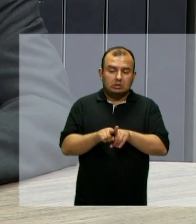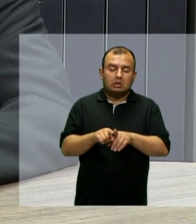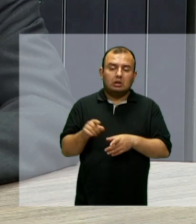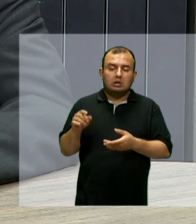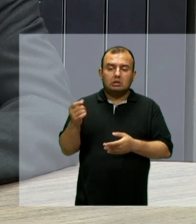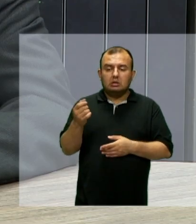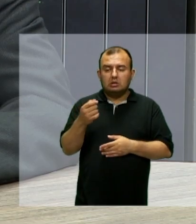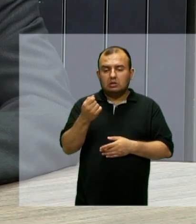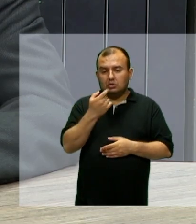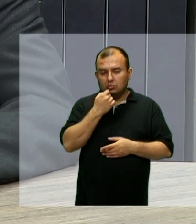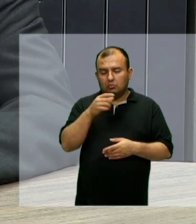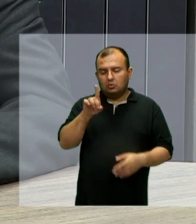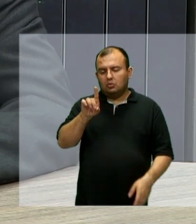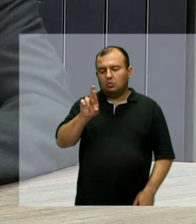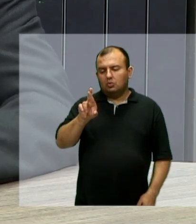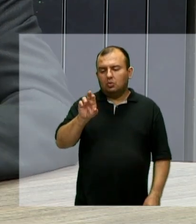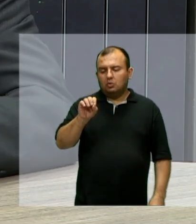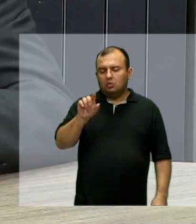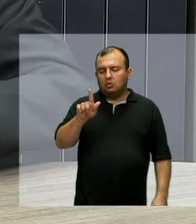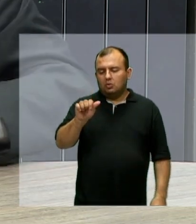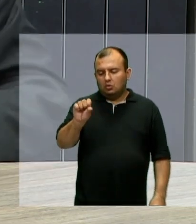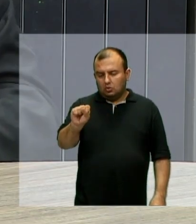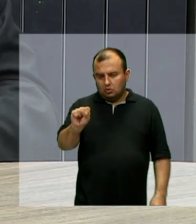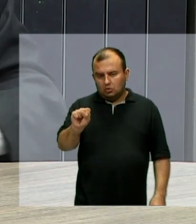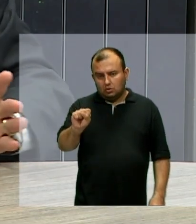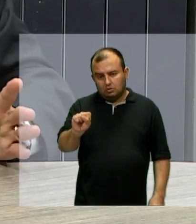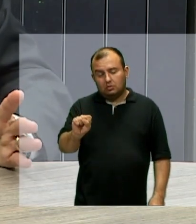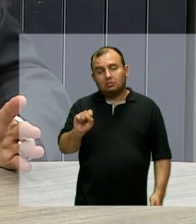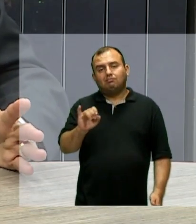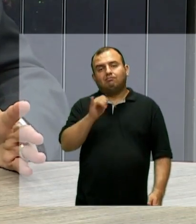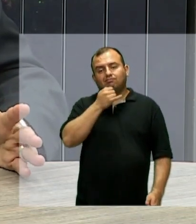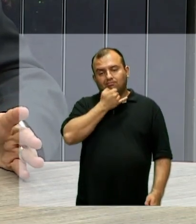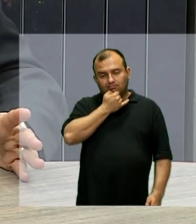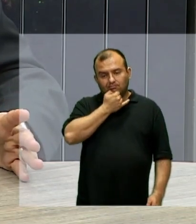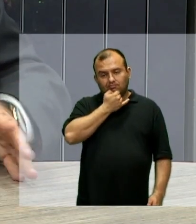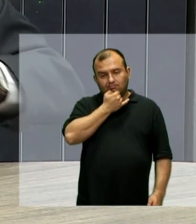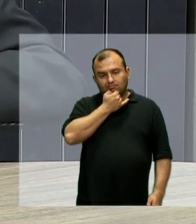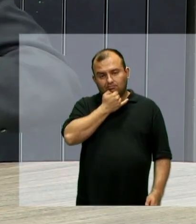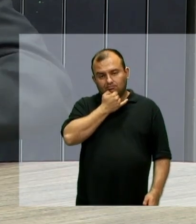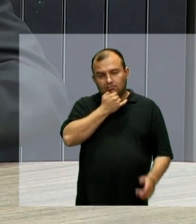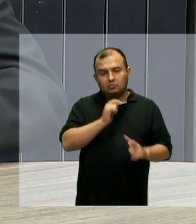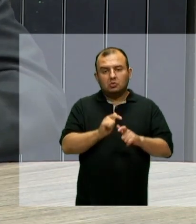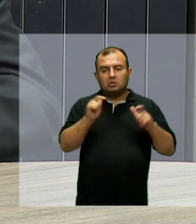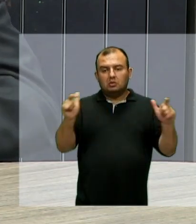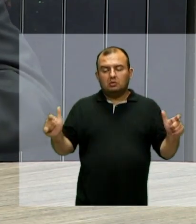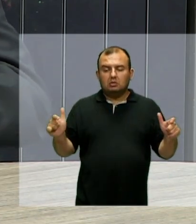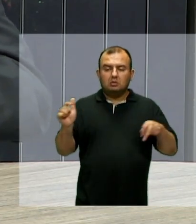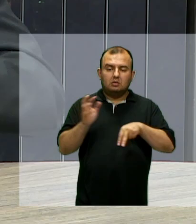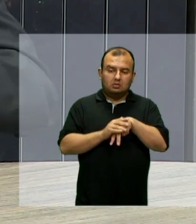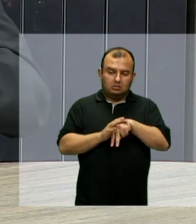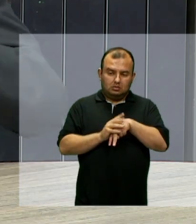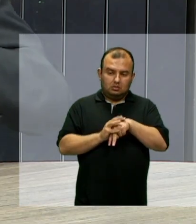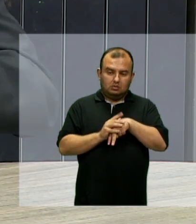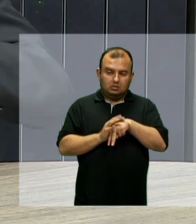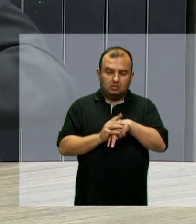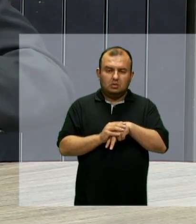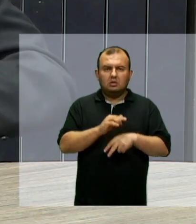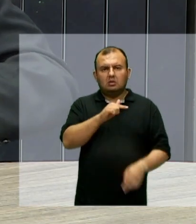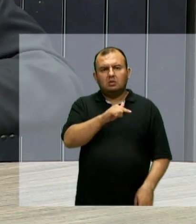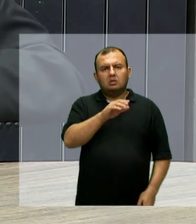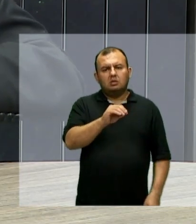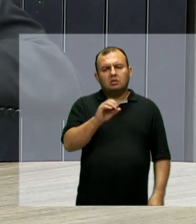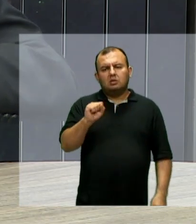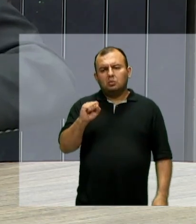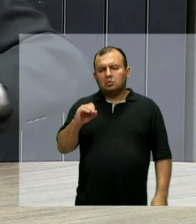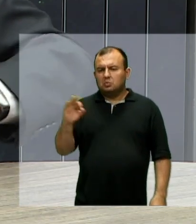são usadas em situações mais extremas, que felizmente não é a grande maioria das pacientes. Geralmente a gente 70%,